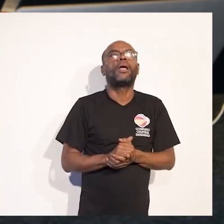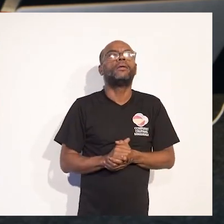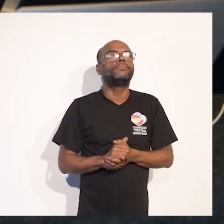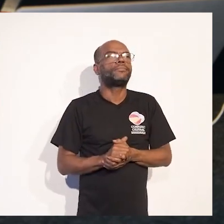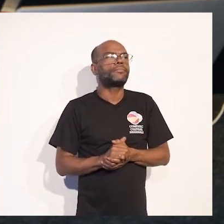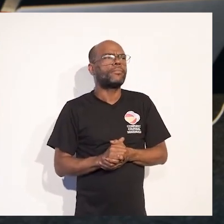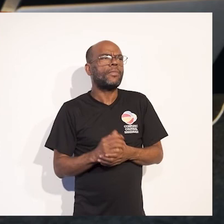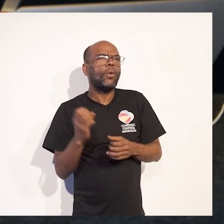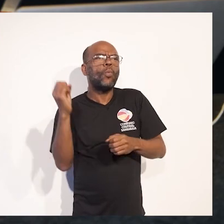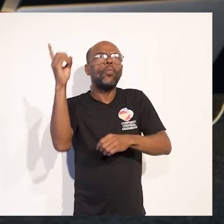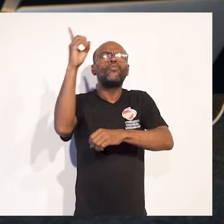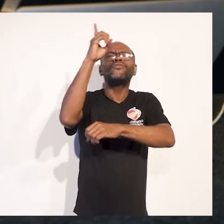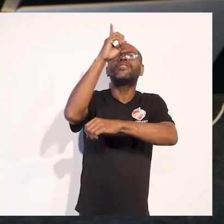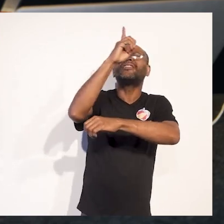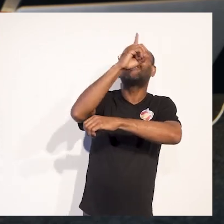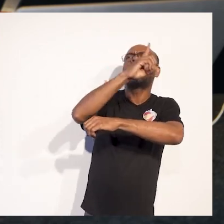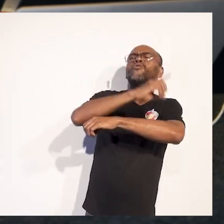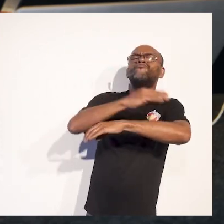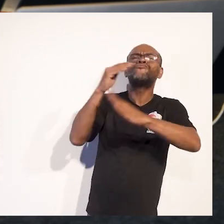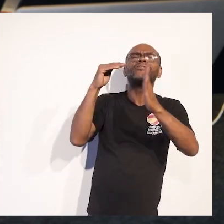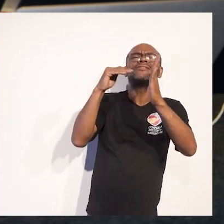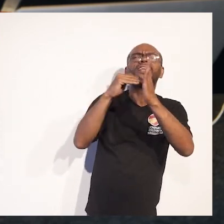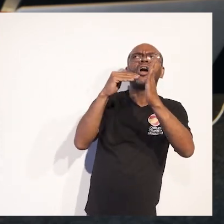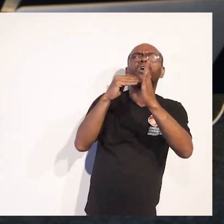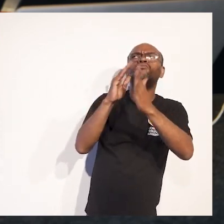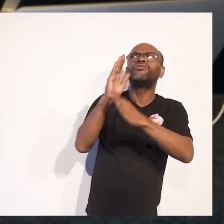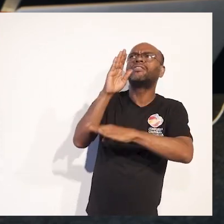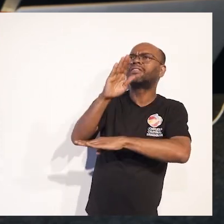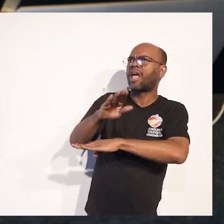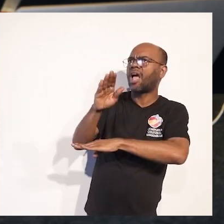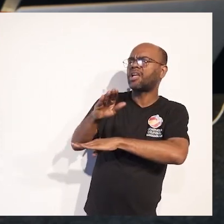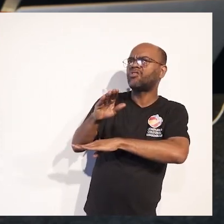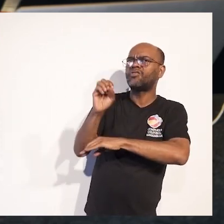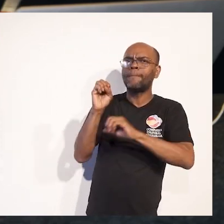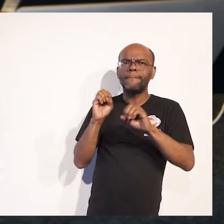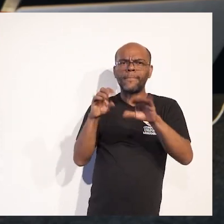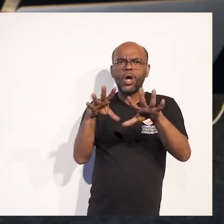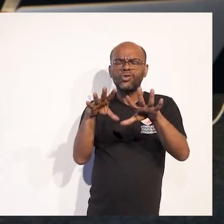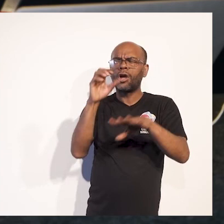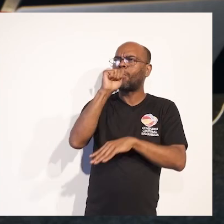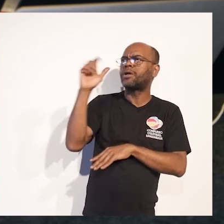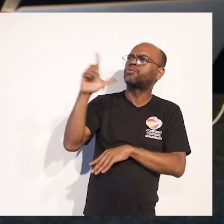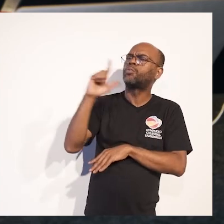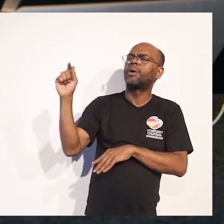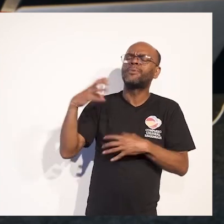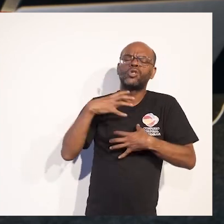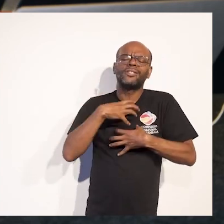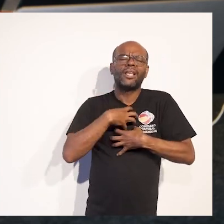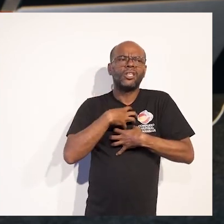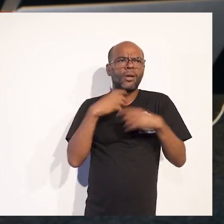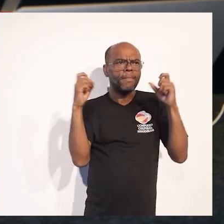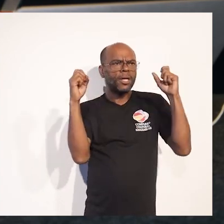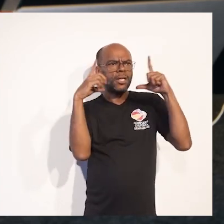um crepúsculo, um final de tarde, você pode jogar o azulado. Porque as pessoas podem perceber, juntamente